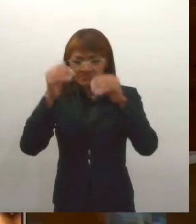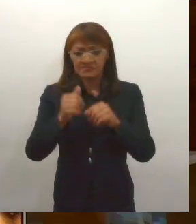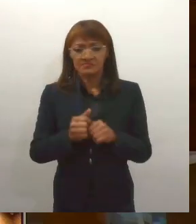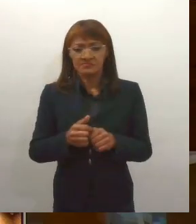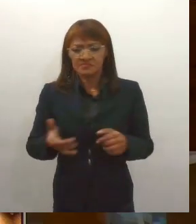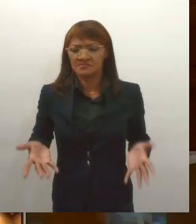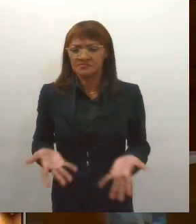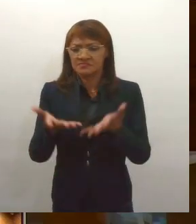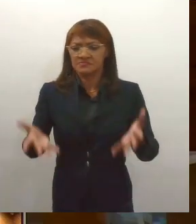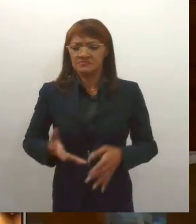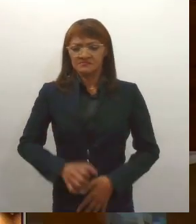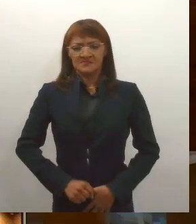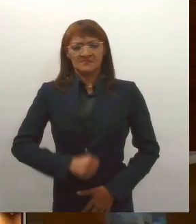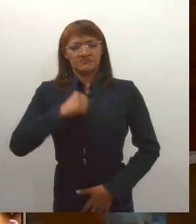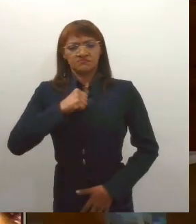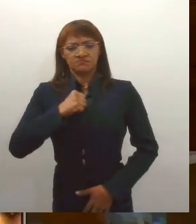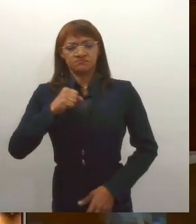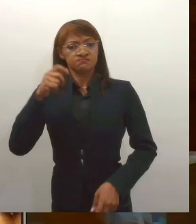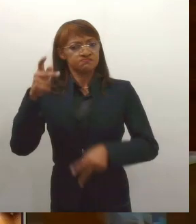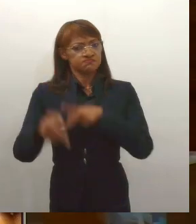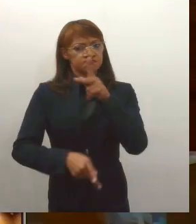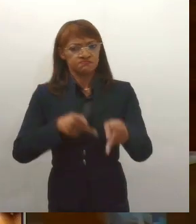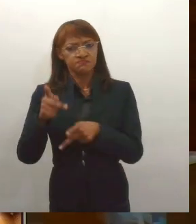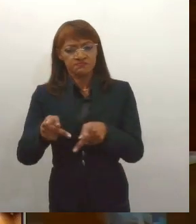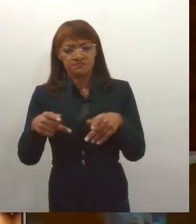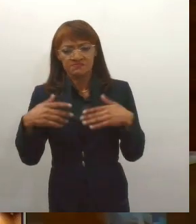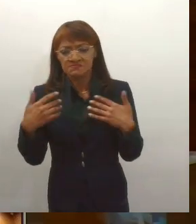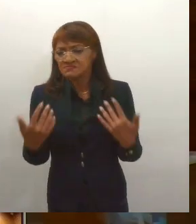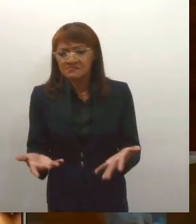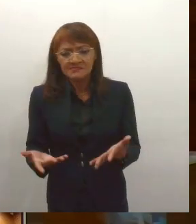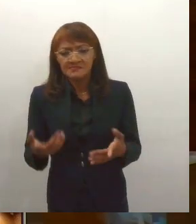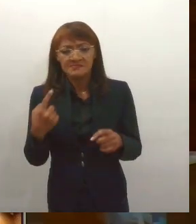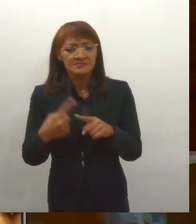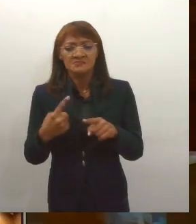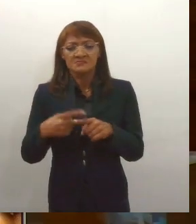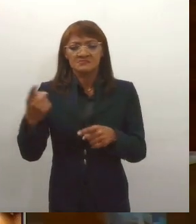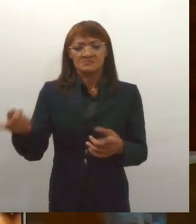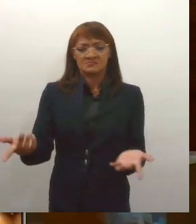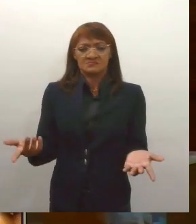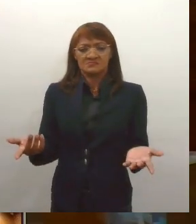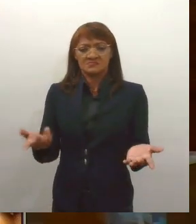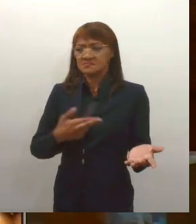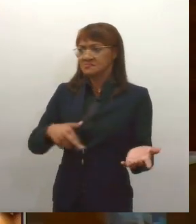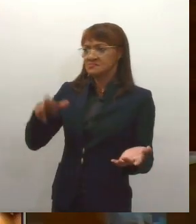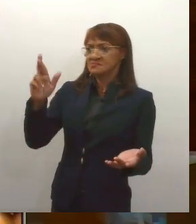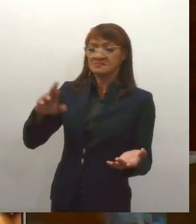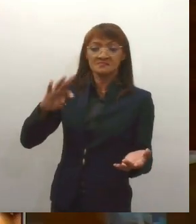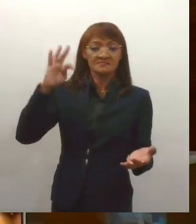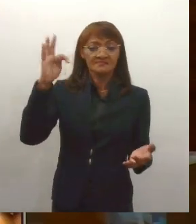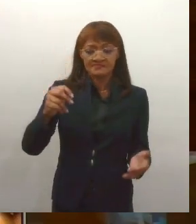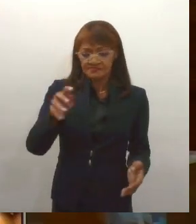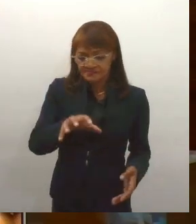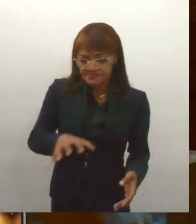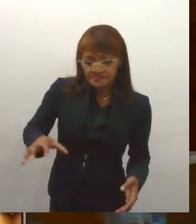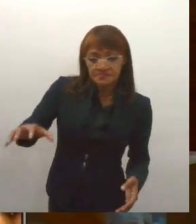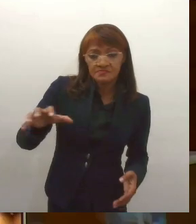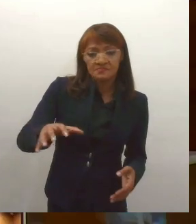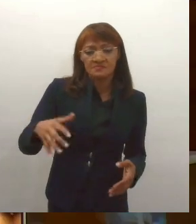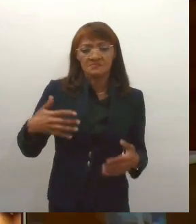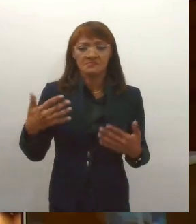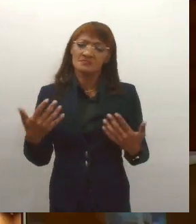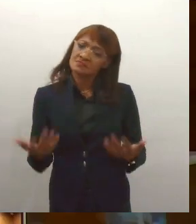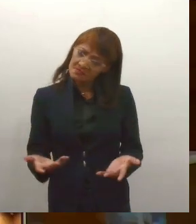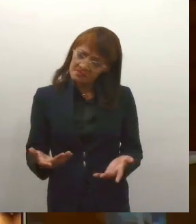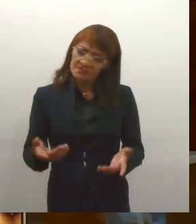região porque essa rádio é escutada em toda aquela região o quanto isso pode estimular comportamento de